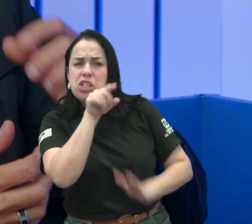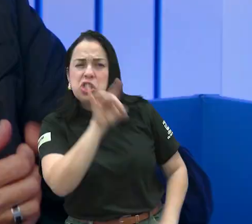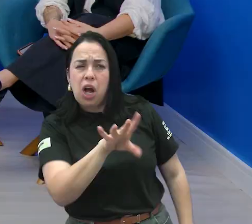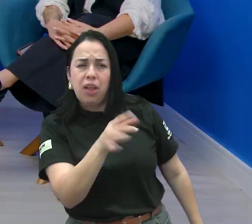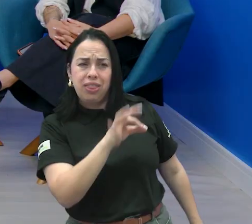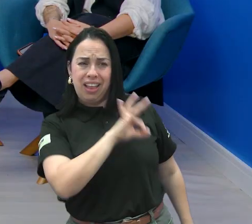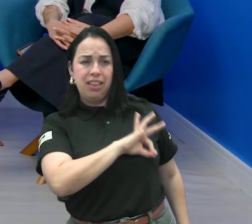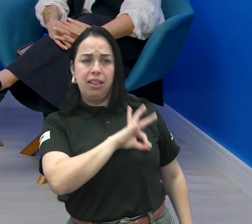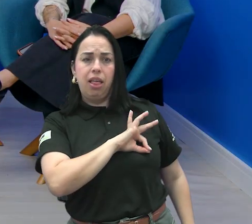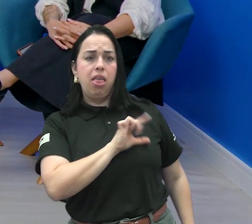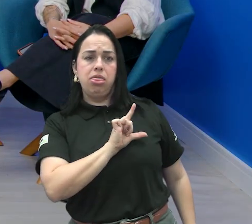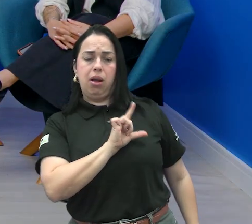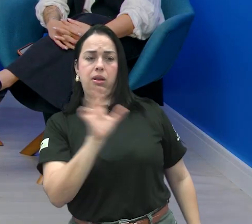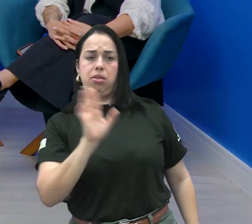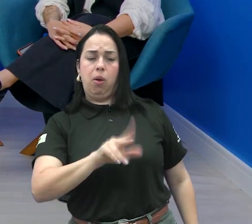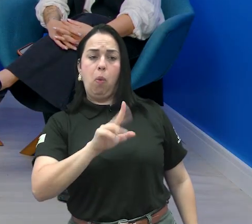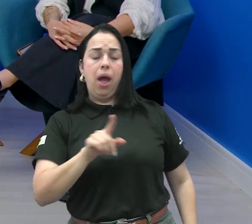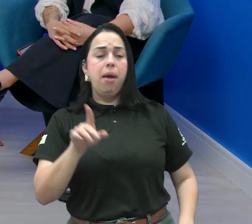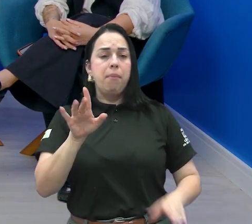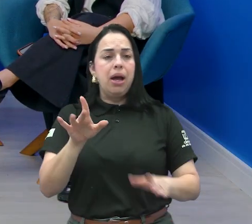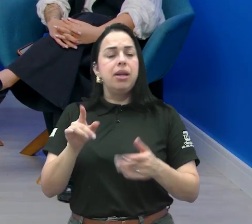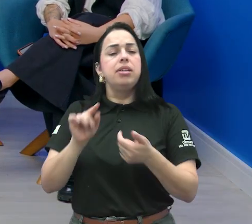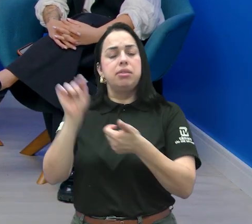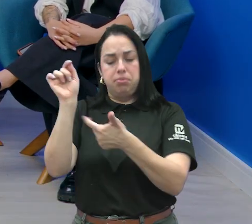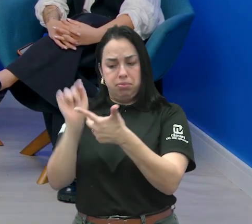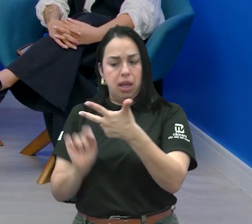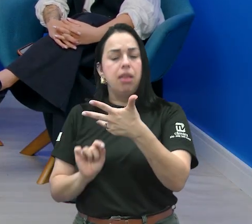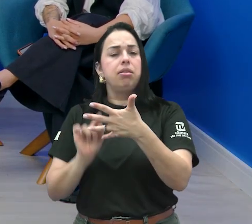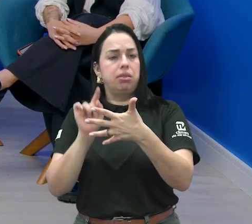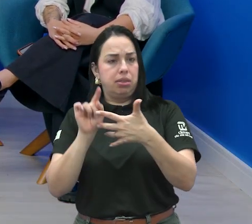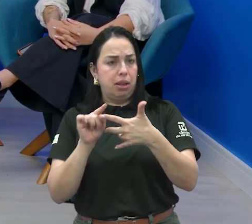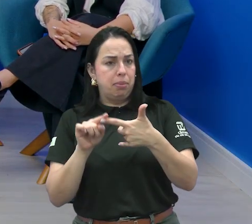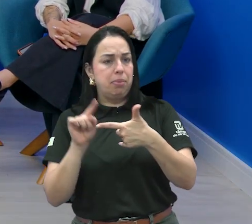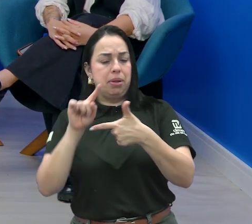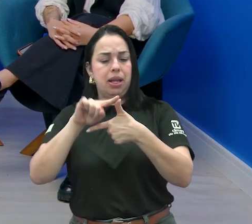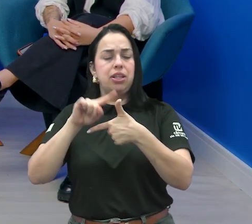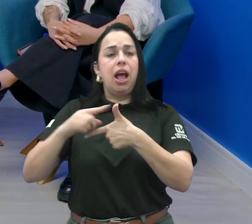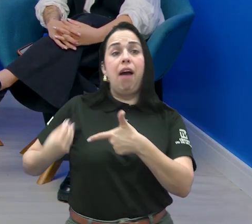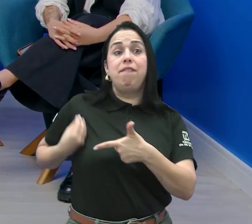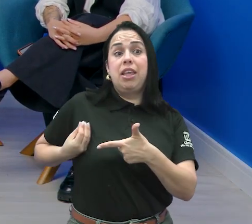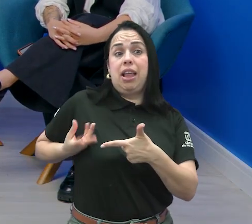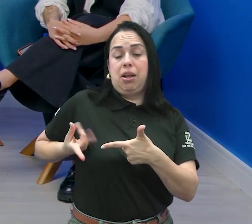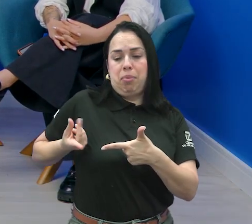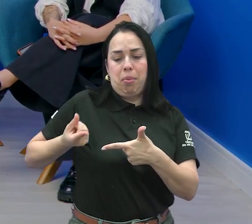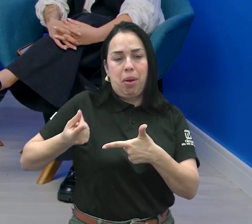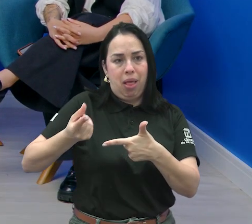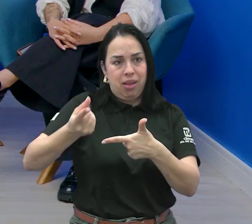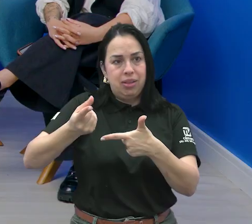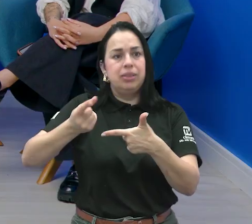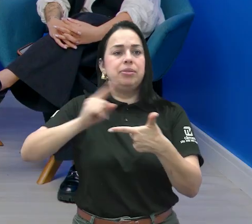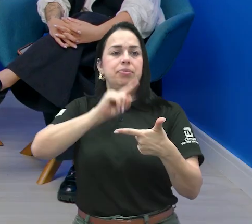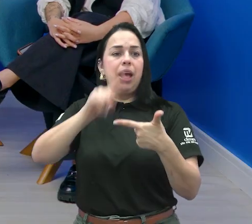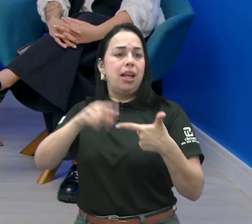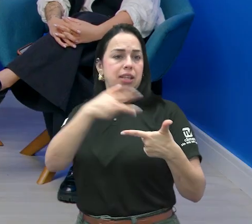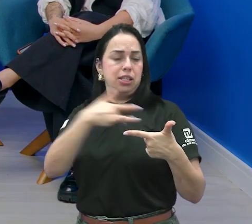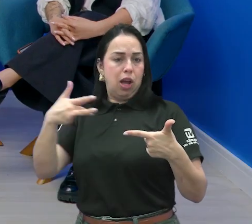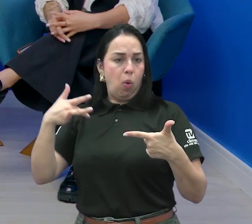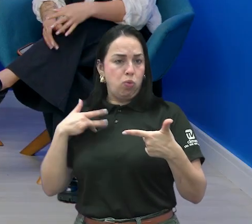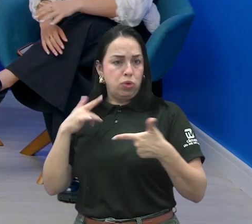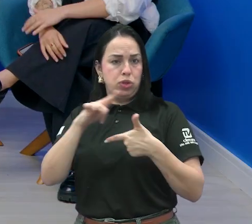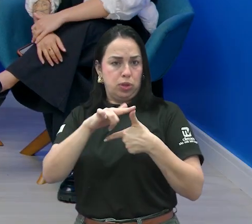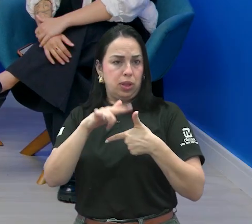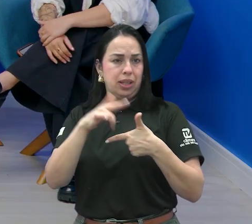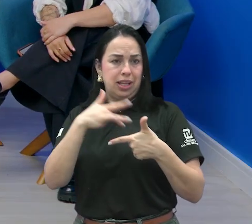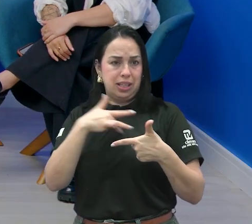ainda que a renda seja até hoje um dos principais componentes. Sim. Mas ele incluiu a longevidade, a questão da saúde, né,